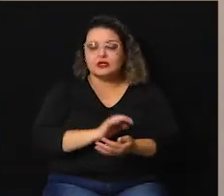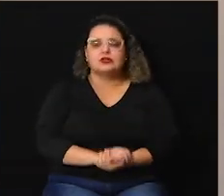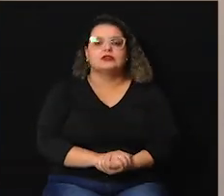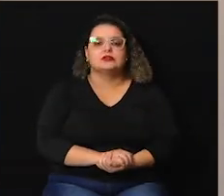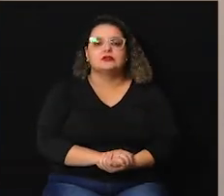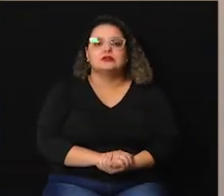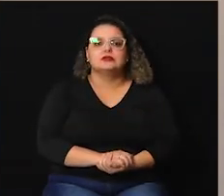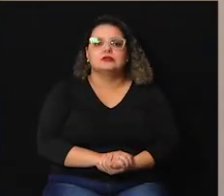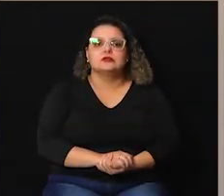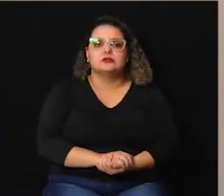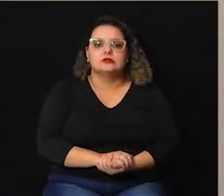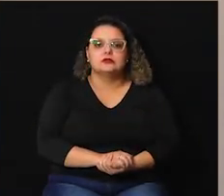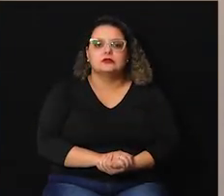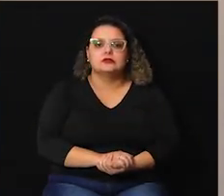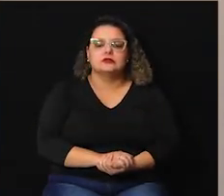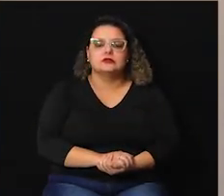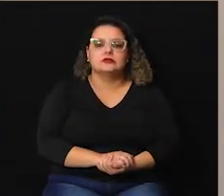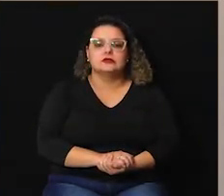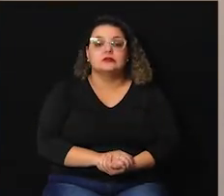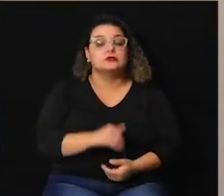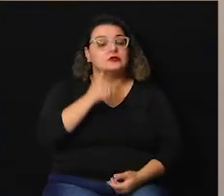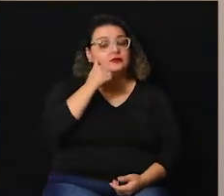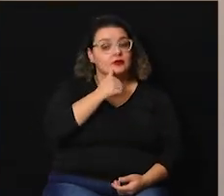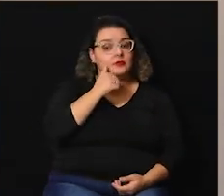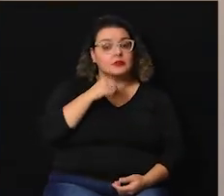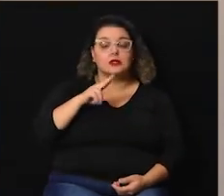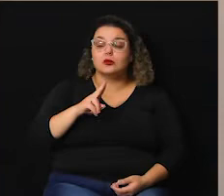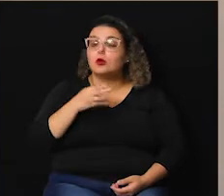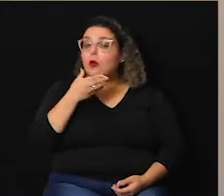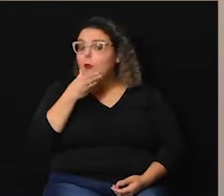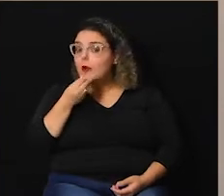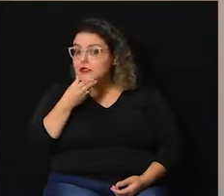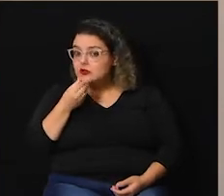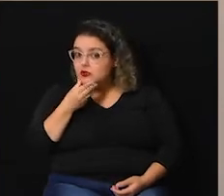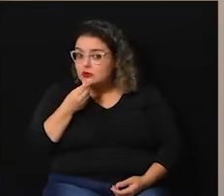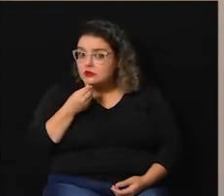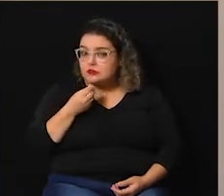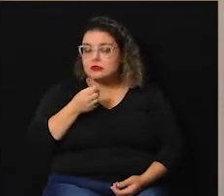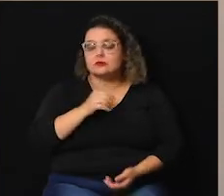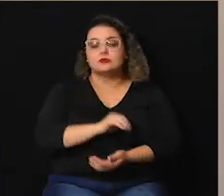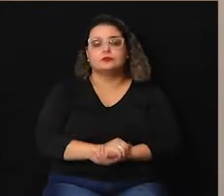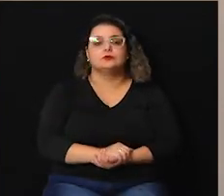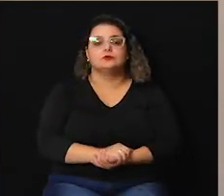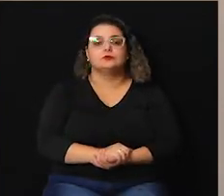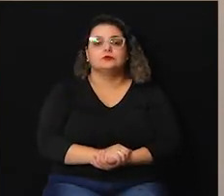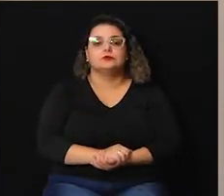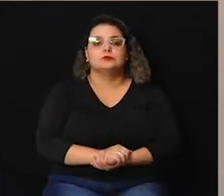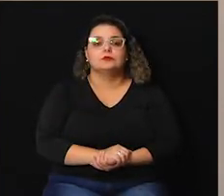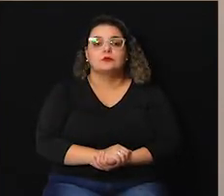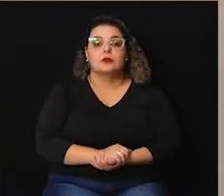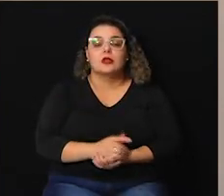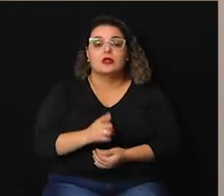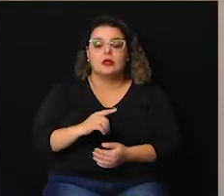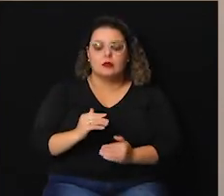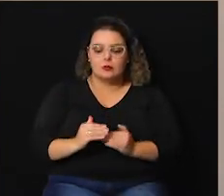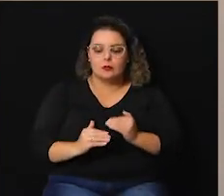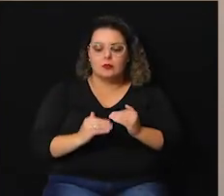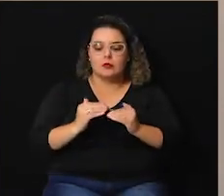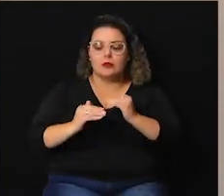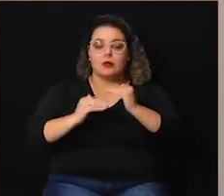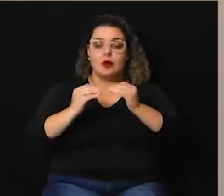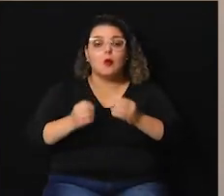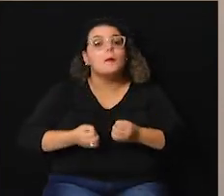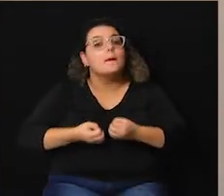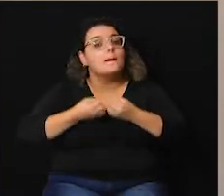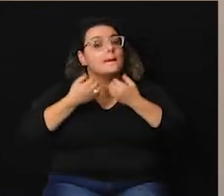Na alopecia androgenética, seja feminino ou masculina, você acaba tendo uma evolução